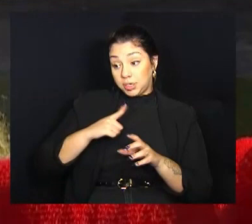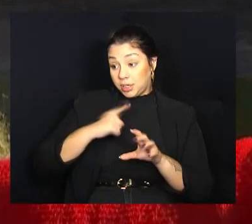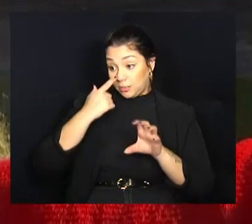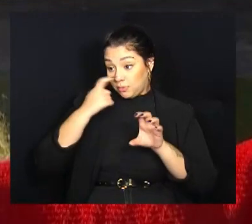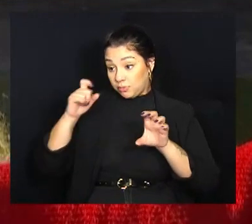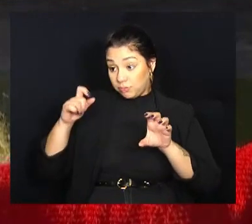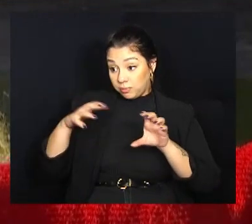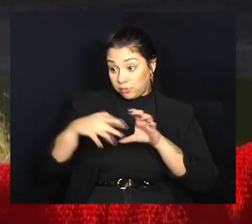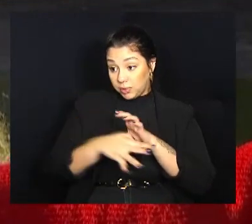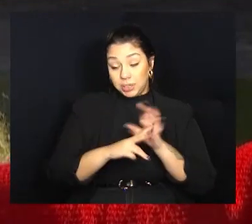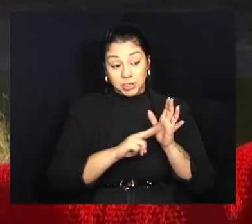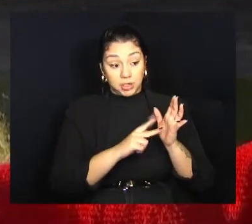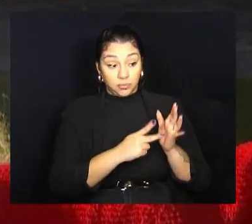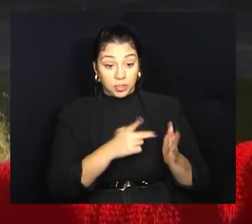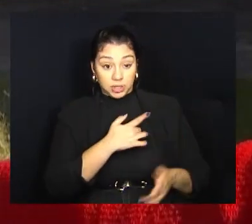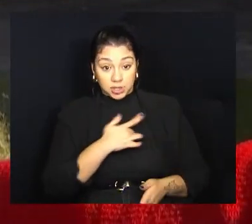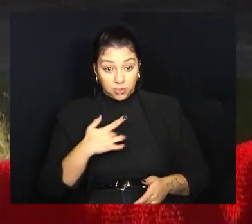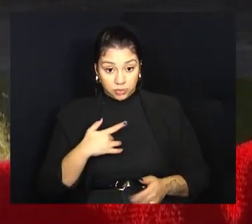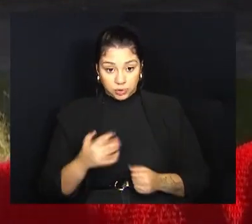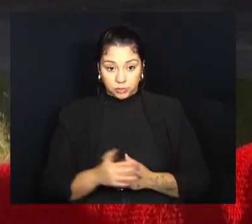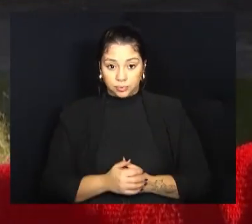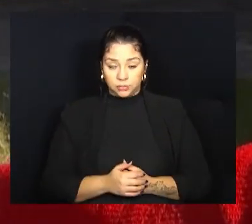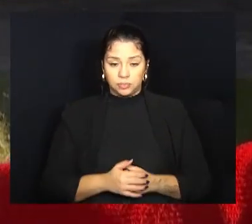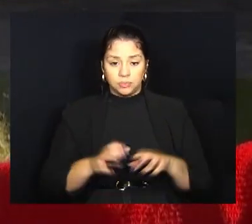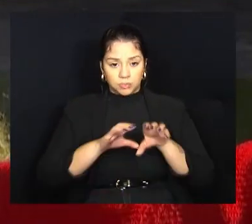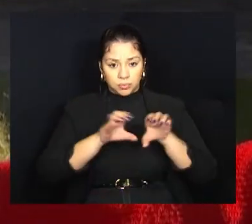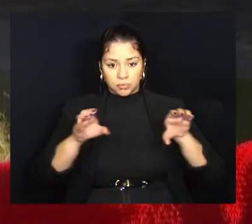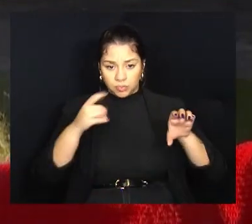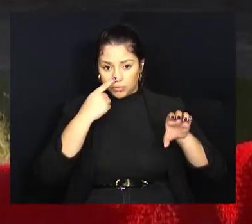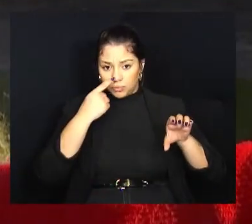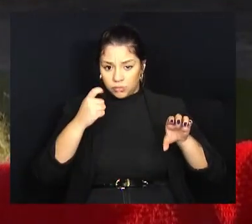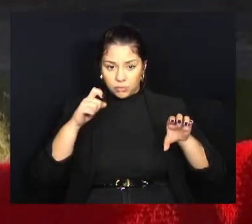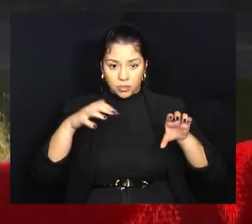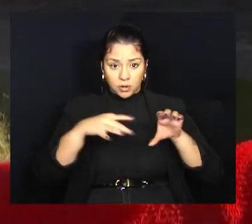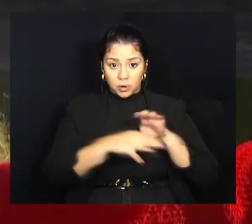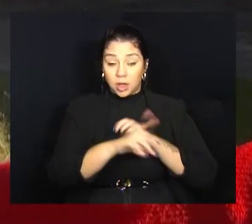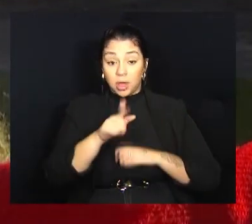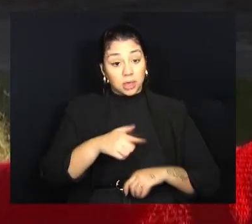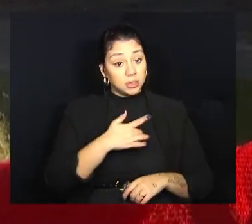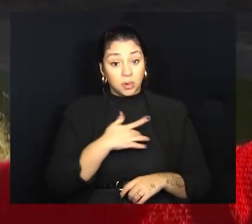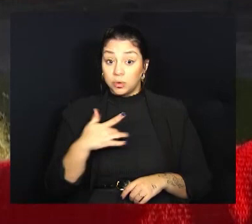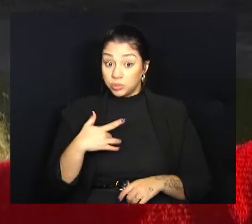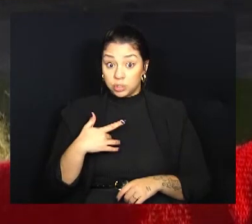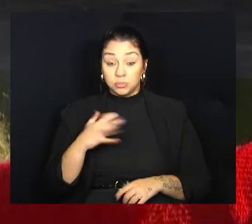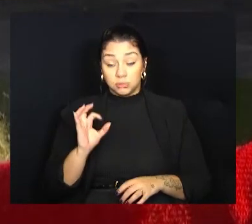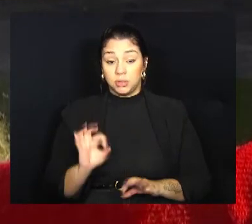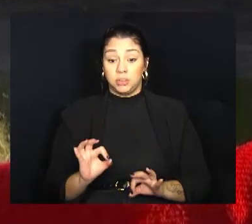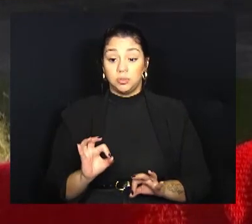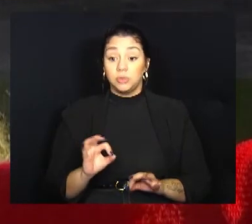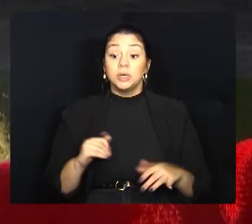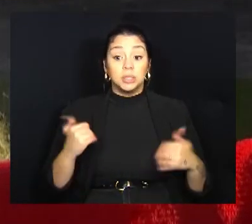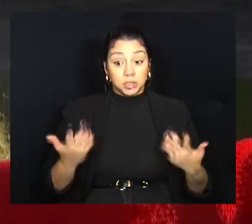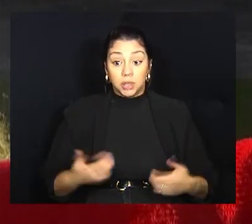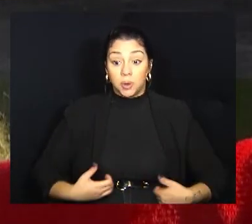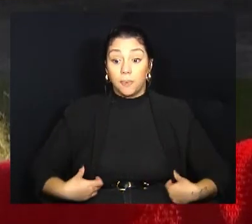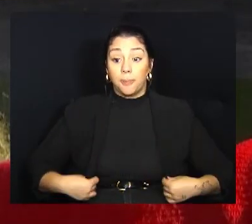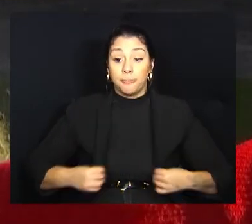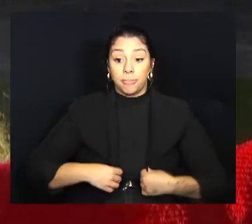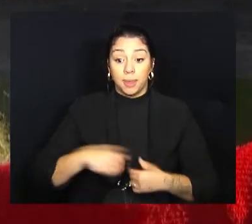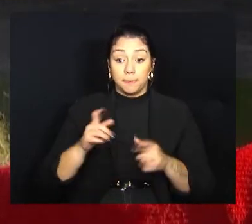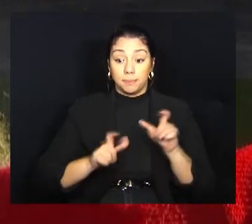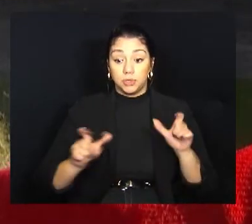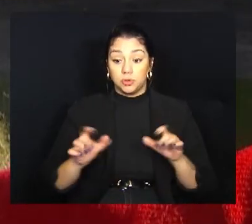população. O serviço de esgotamento é saúde, não é? O saneamento é saúde. E, portanto, as famílias